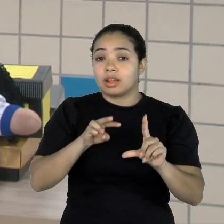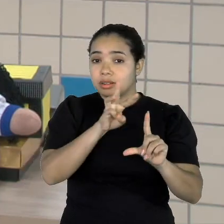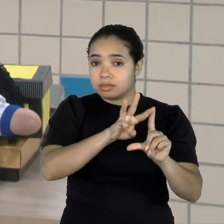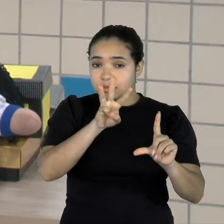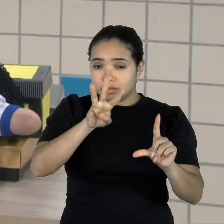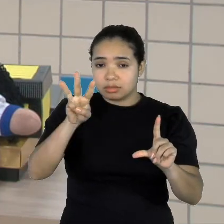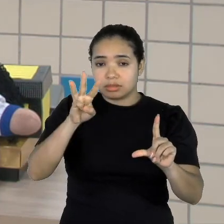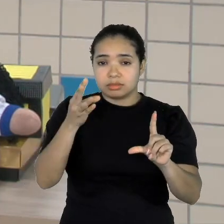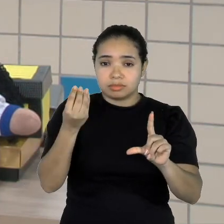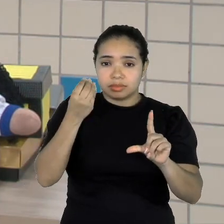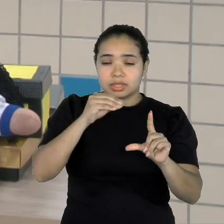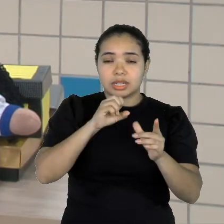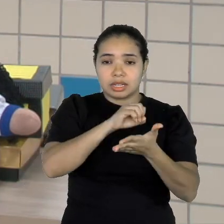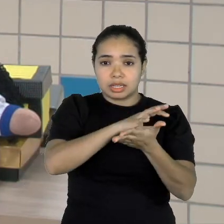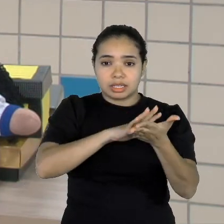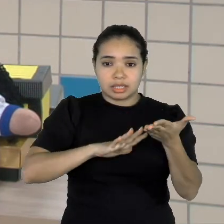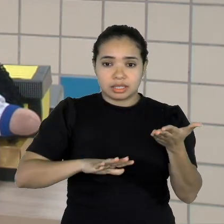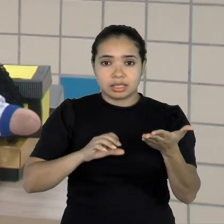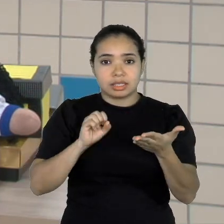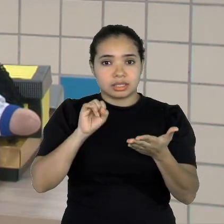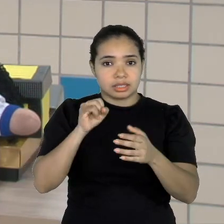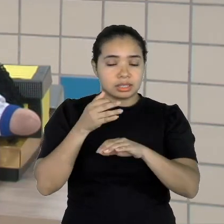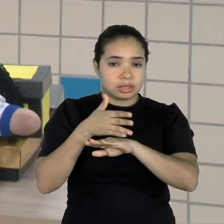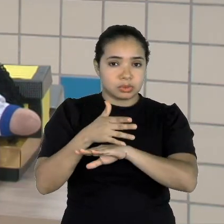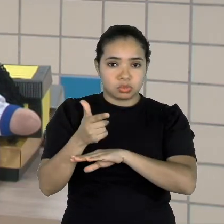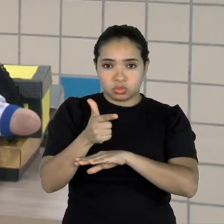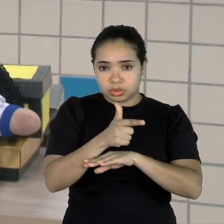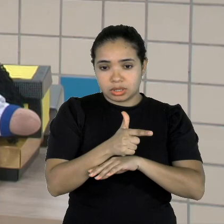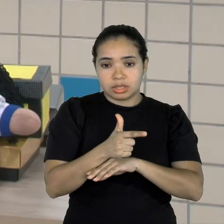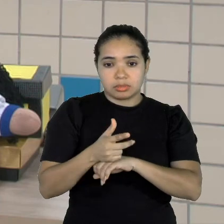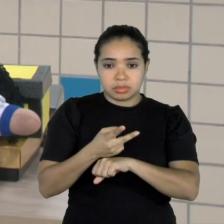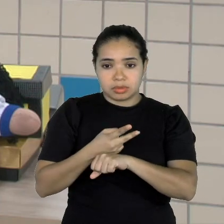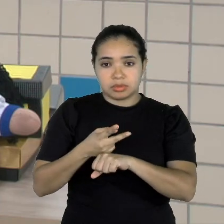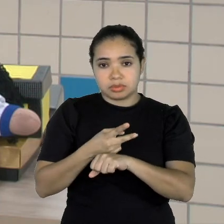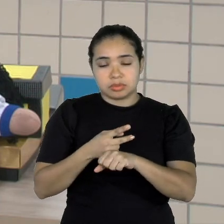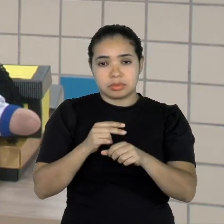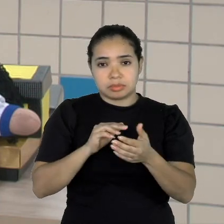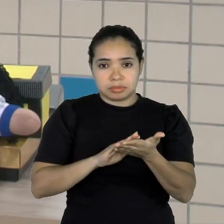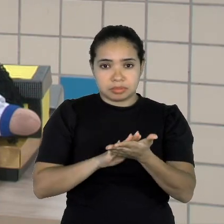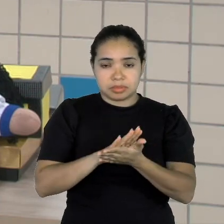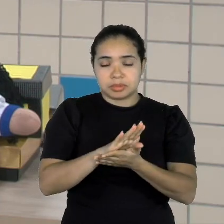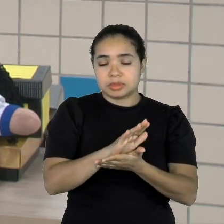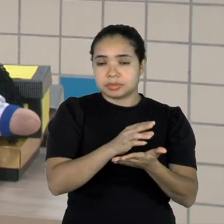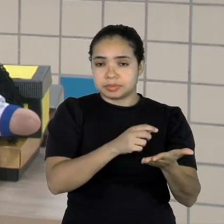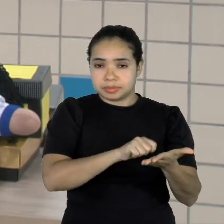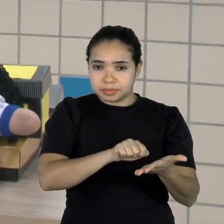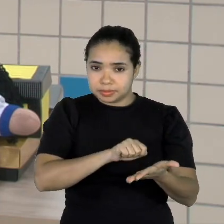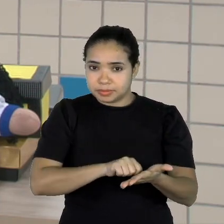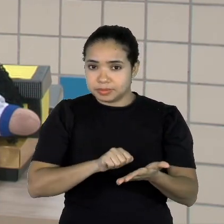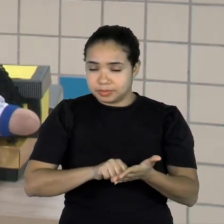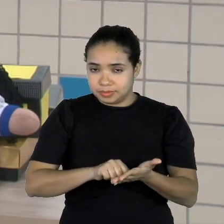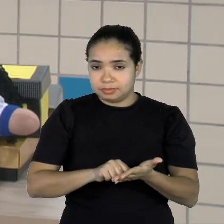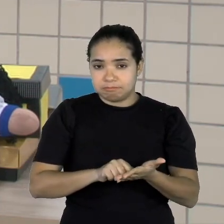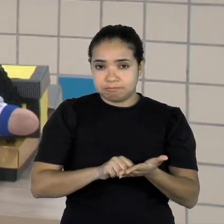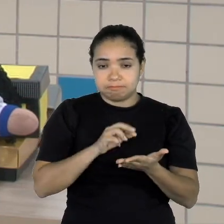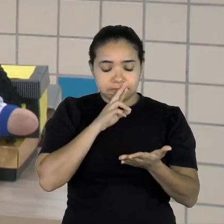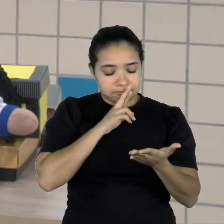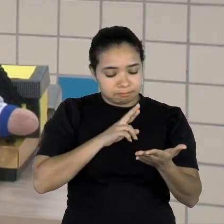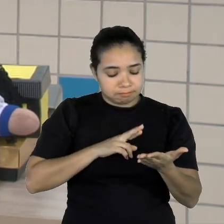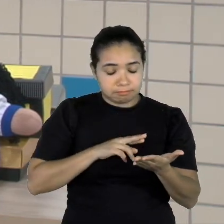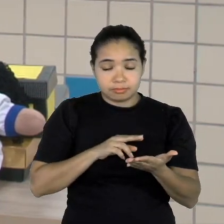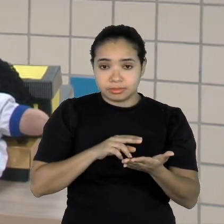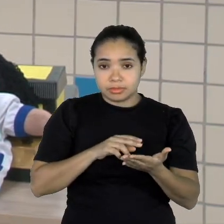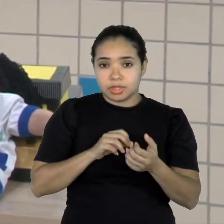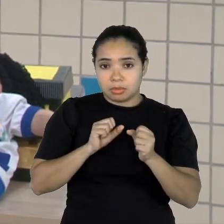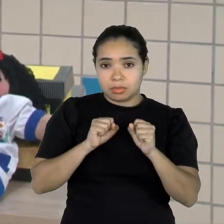as atividades. Se não tem acesso, procure a tua escola para pegar o material impresso. Para quem tem oportunidade, se quiser, assista